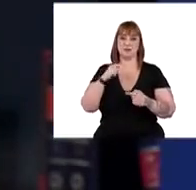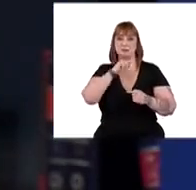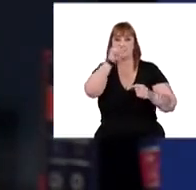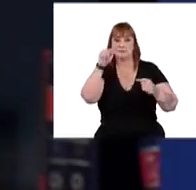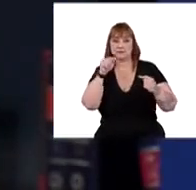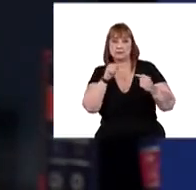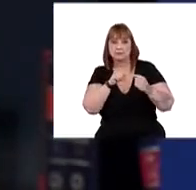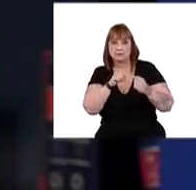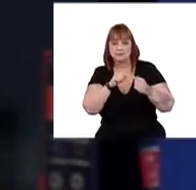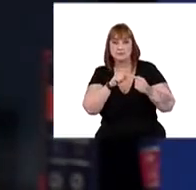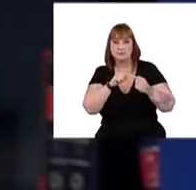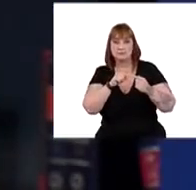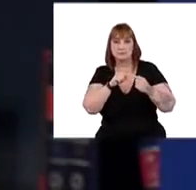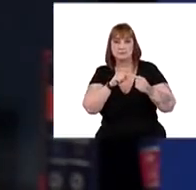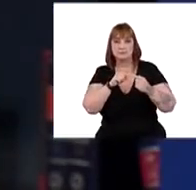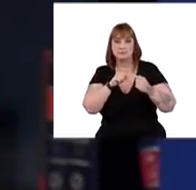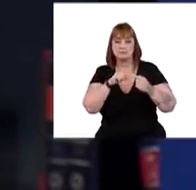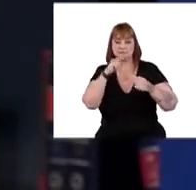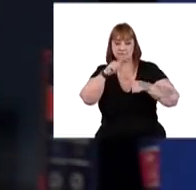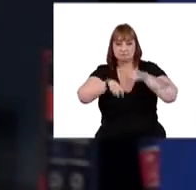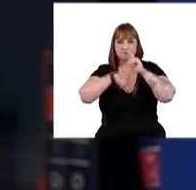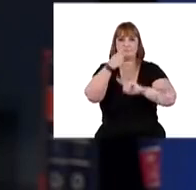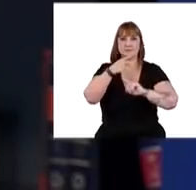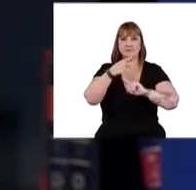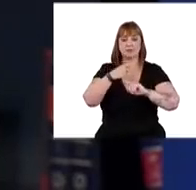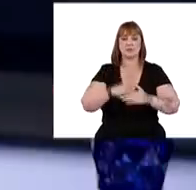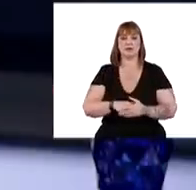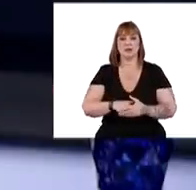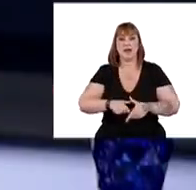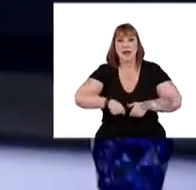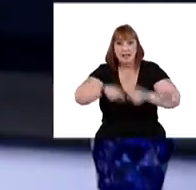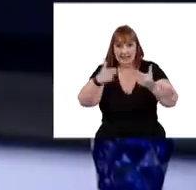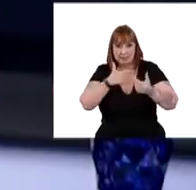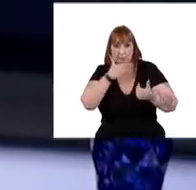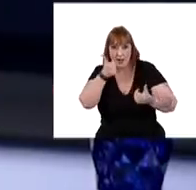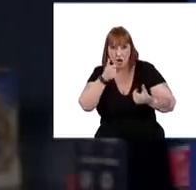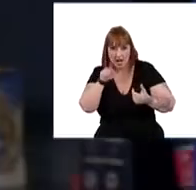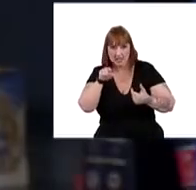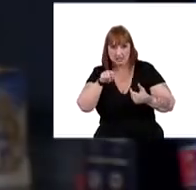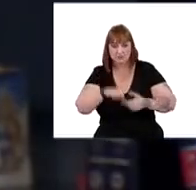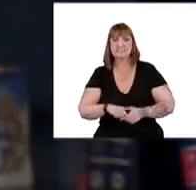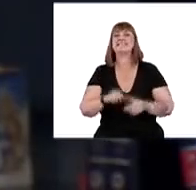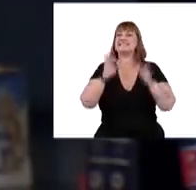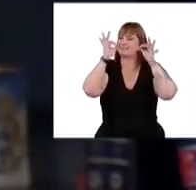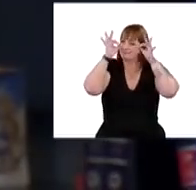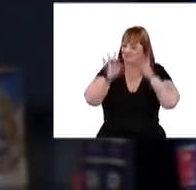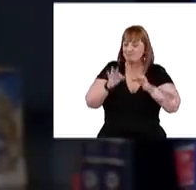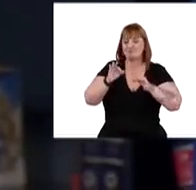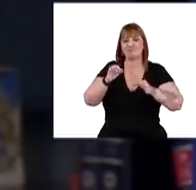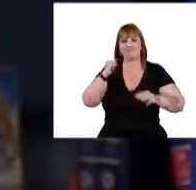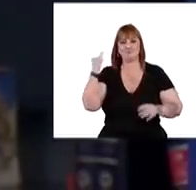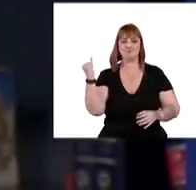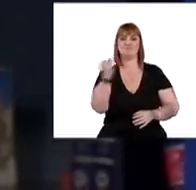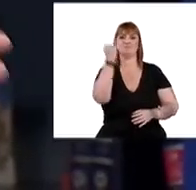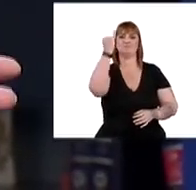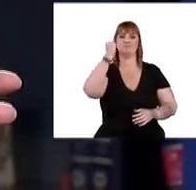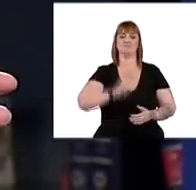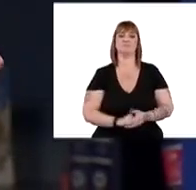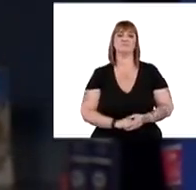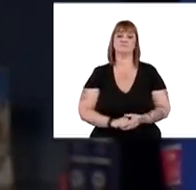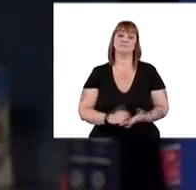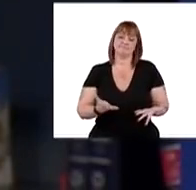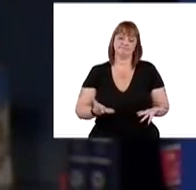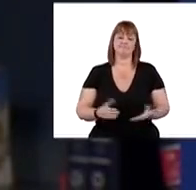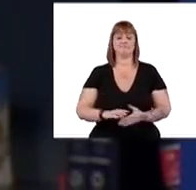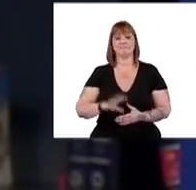de desempenho para cada uma dessas áreas. A questão é gastar melhor. Gastar melhor é essencial. Agora,